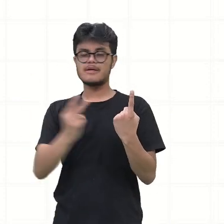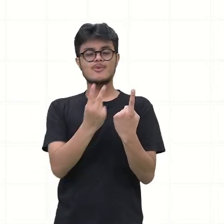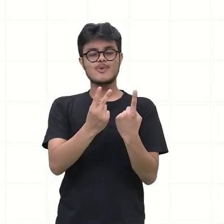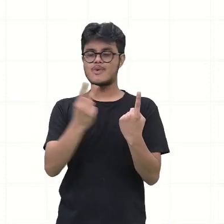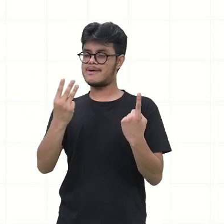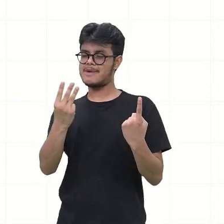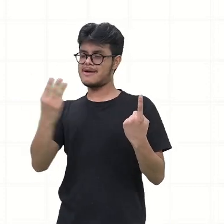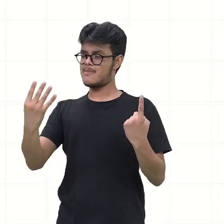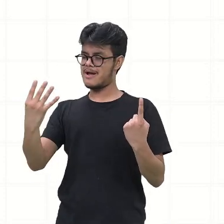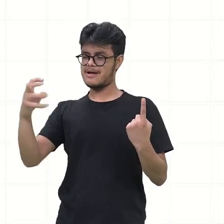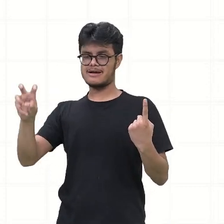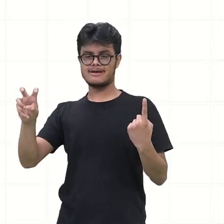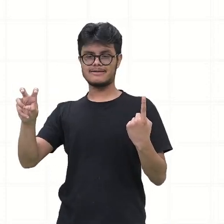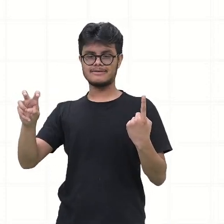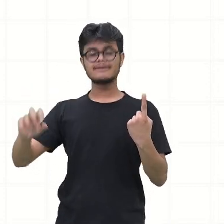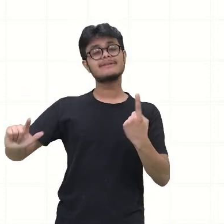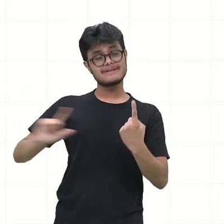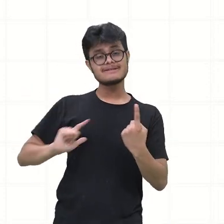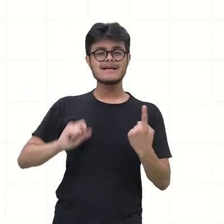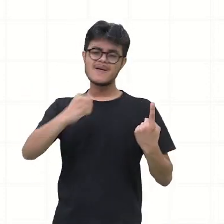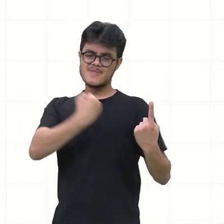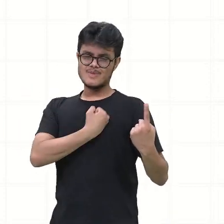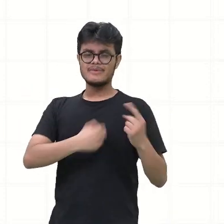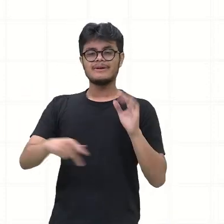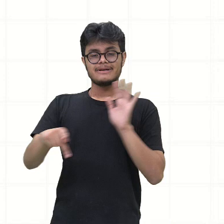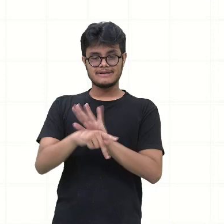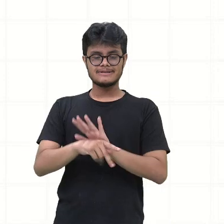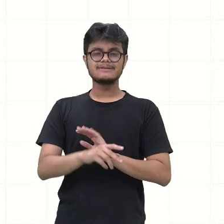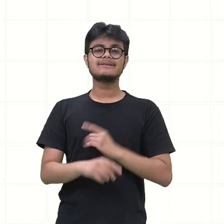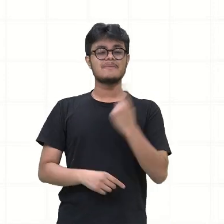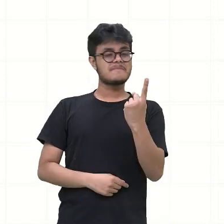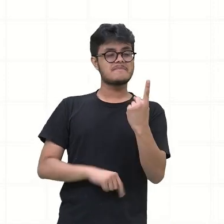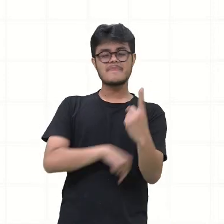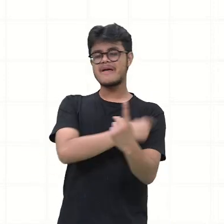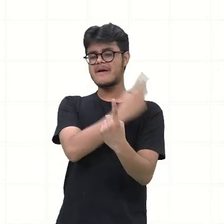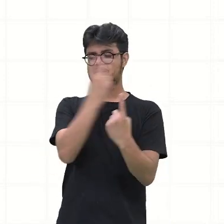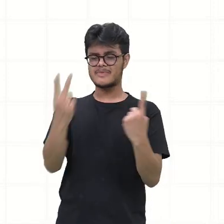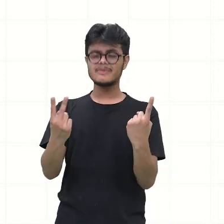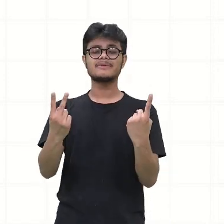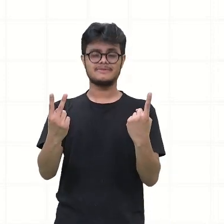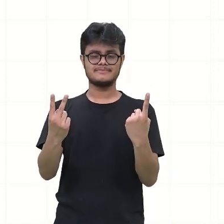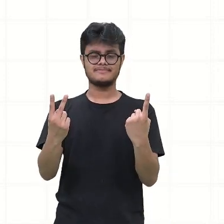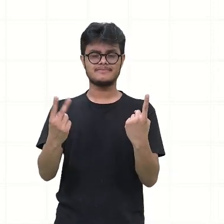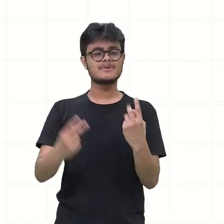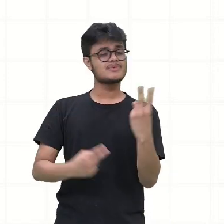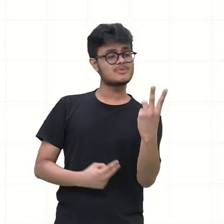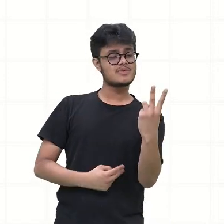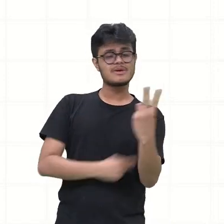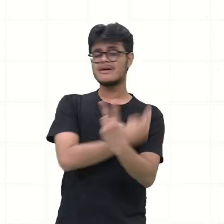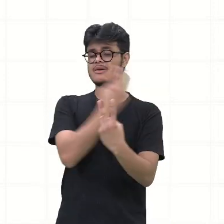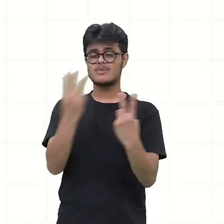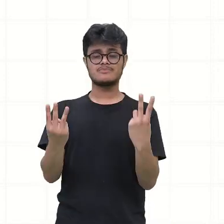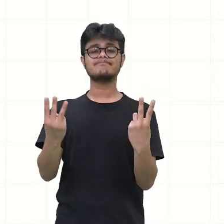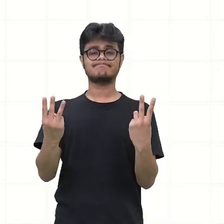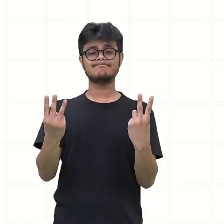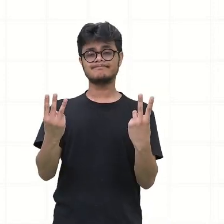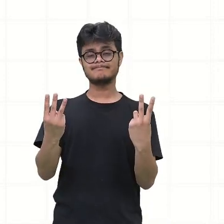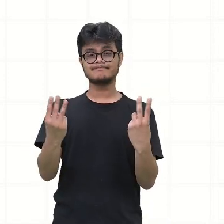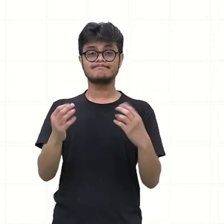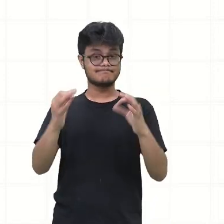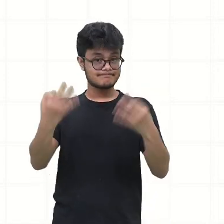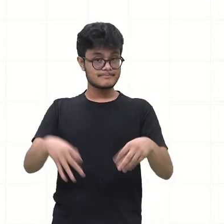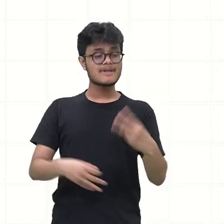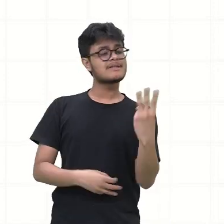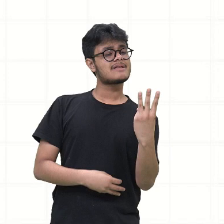sucessor, eu vou adicionar uma unidade. No caso, o sucessor do 1 é o 2, o sucessor do 2 é o 3,